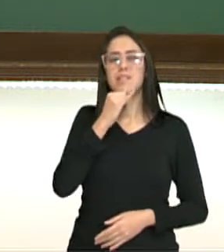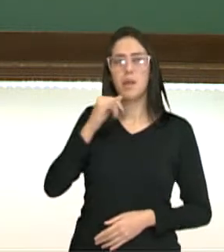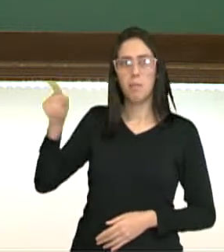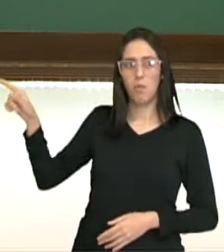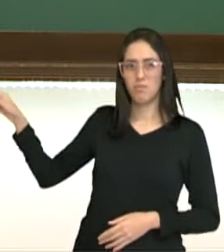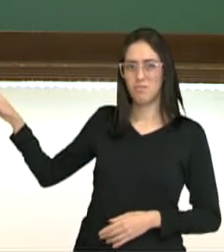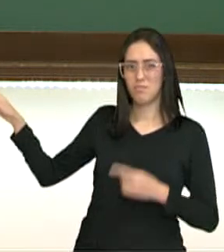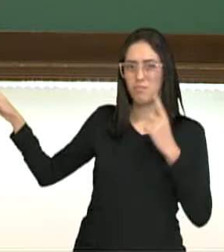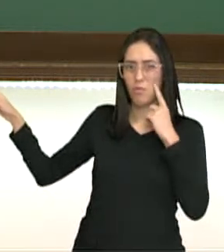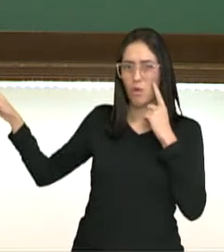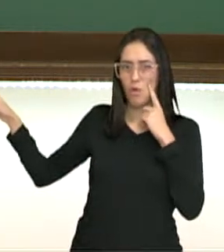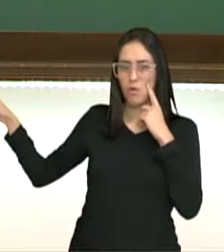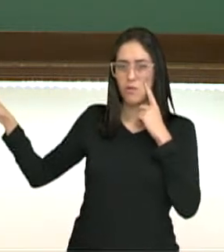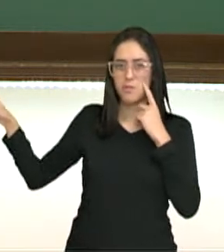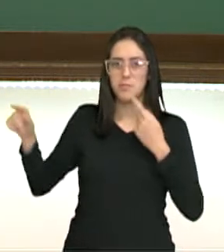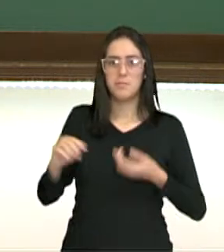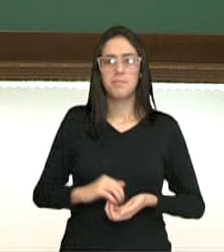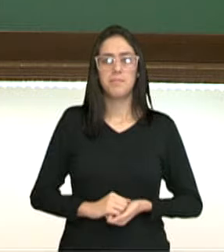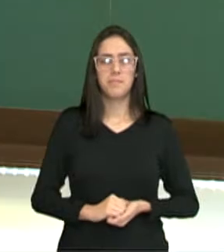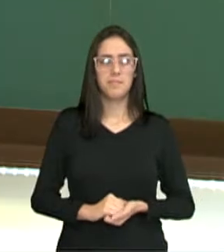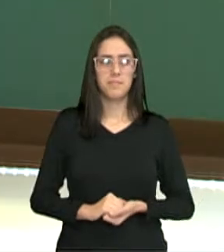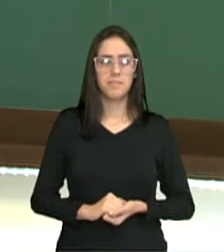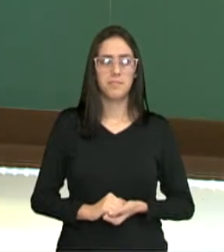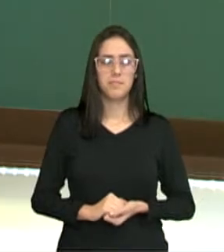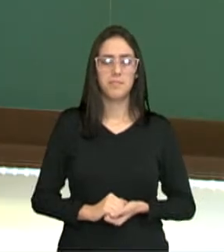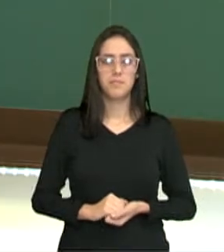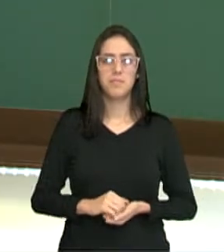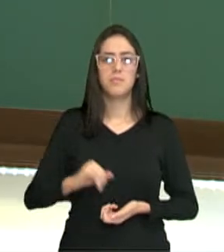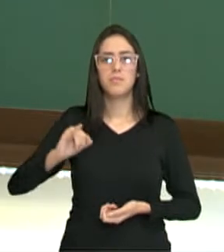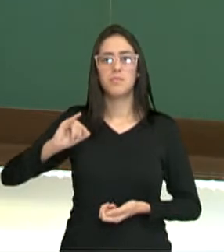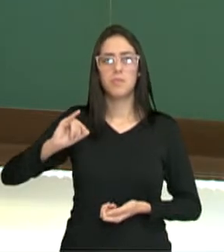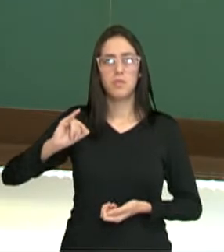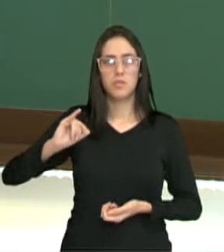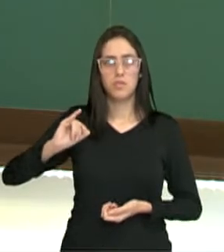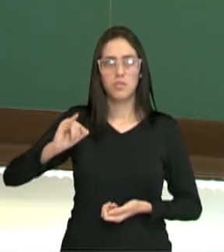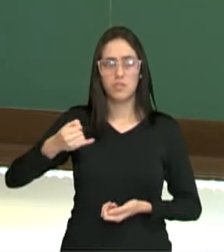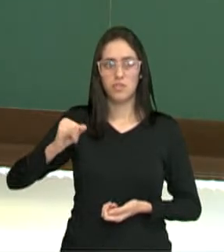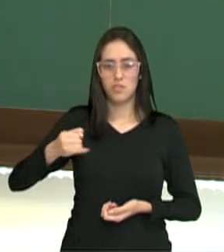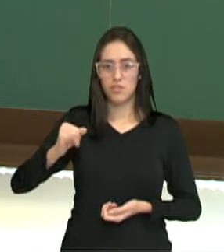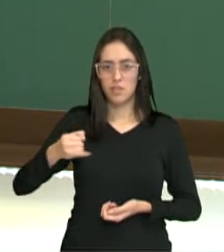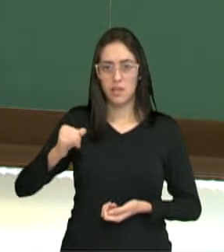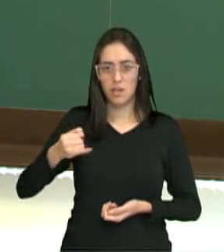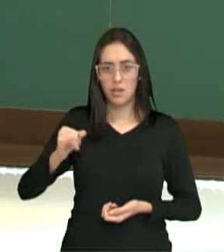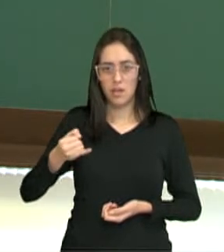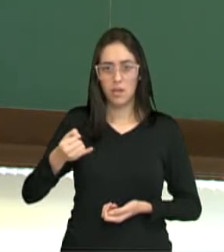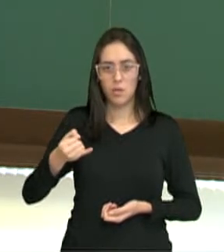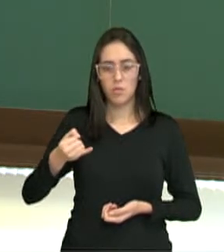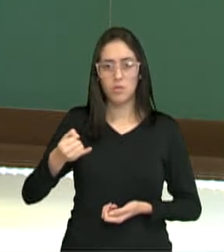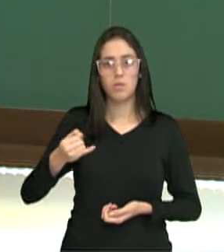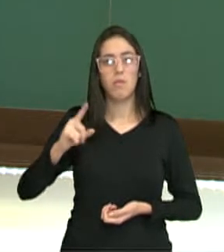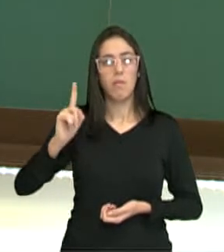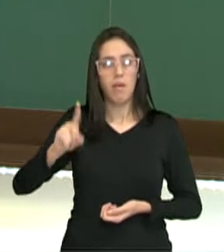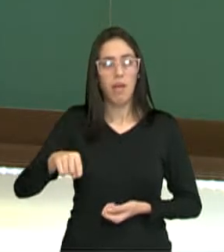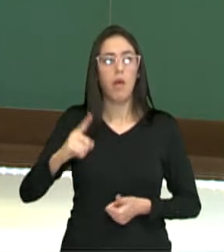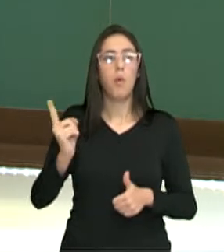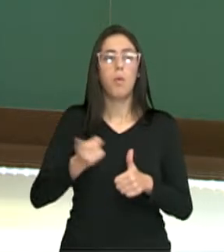aqui. Enero, ou seja, janeiro, es el primer mes. Olha o